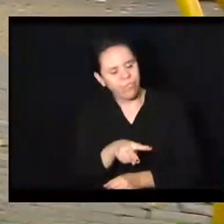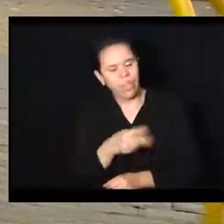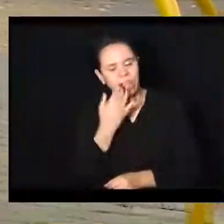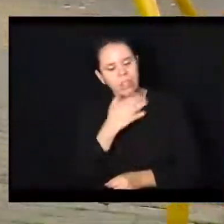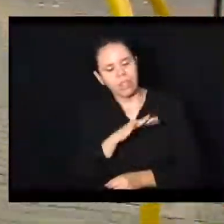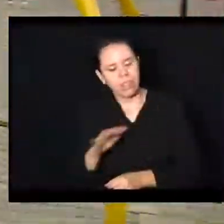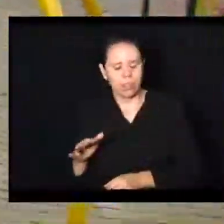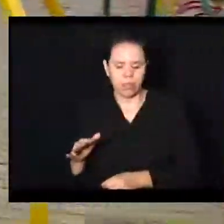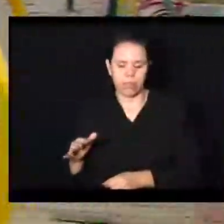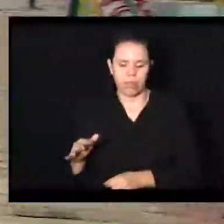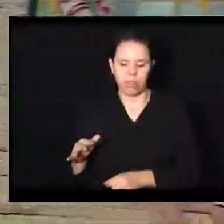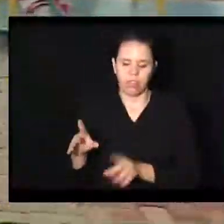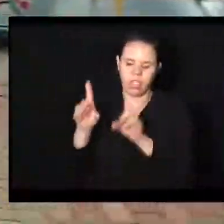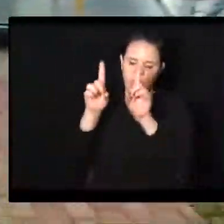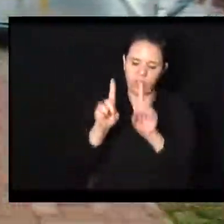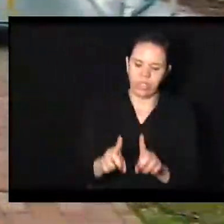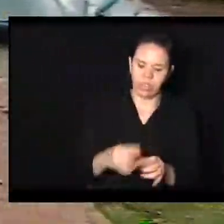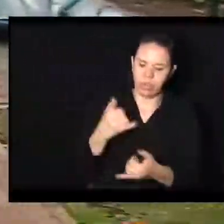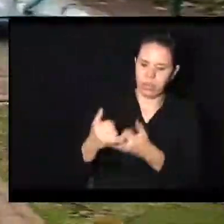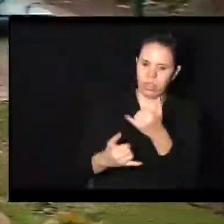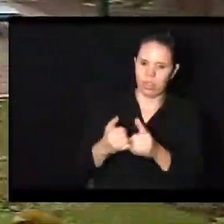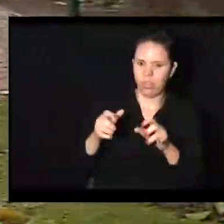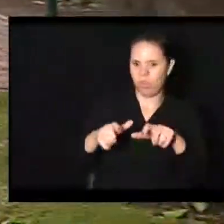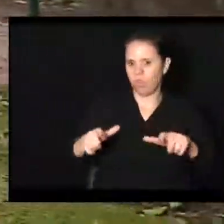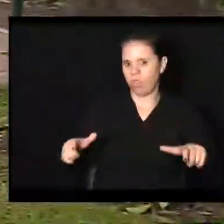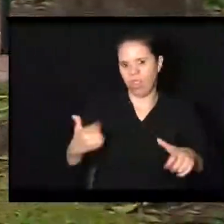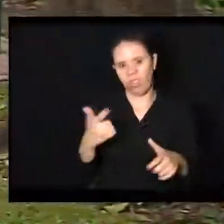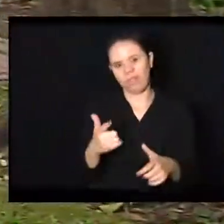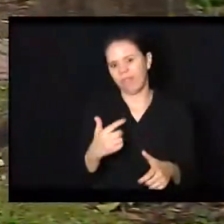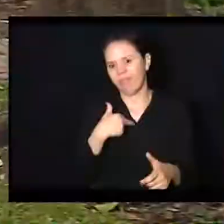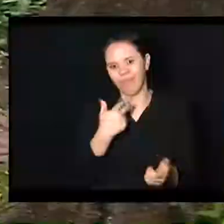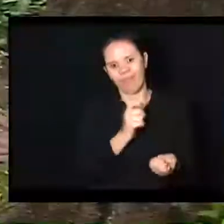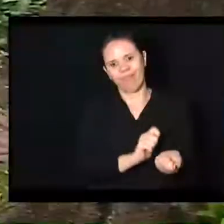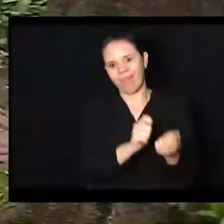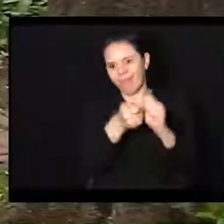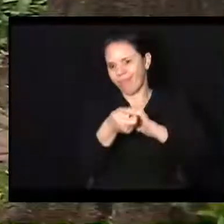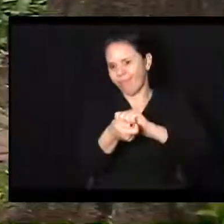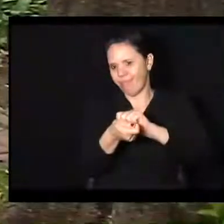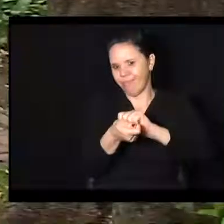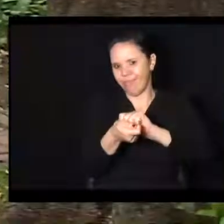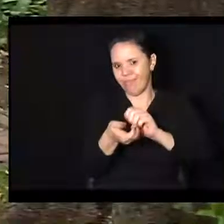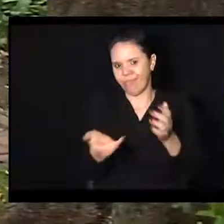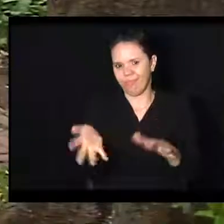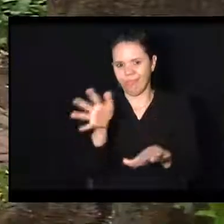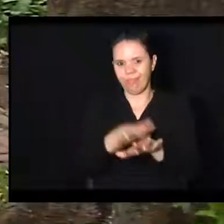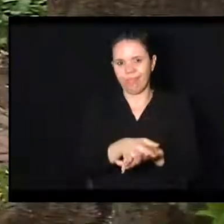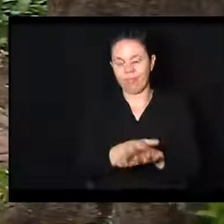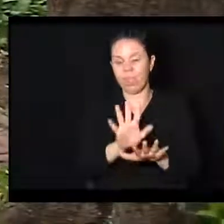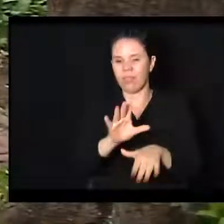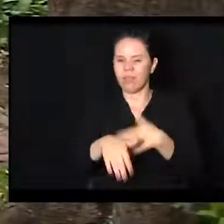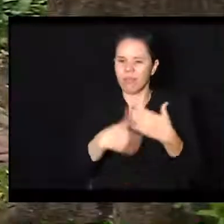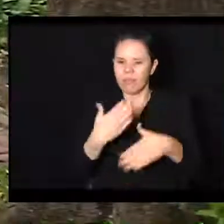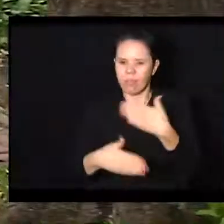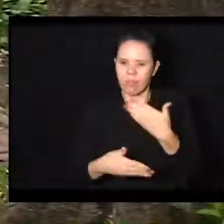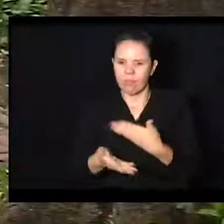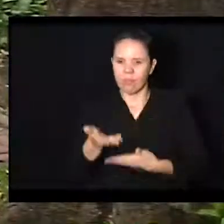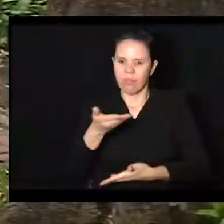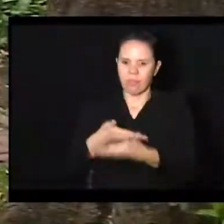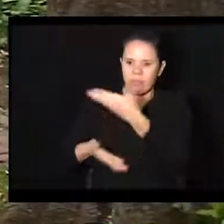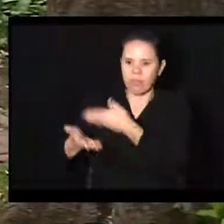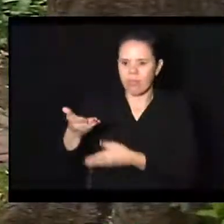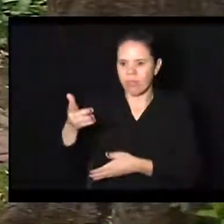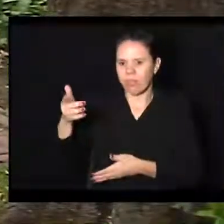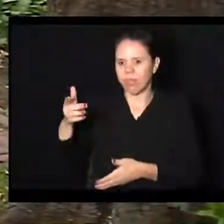brincando, crianças com deficiência brincando no parquinho que não era inclusivo, e assim começou a se relacionar com uma outra